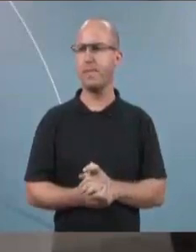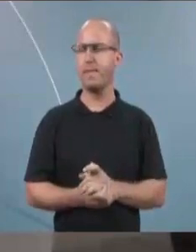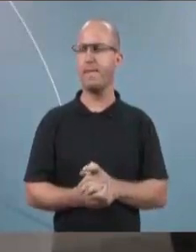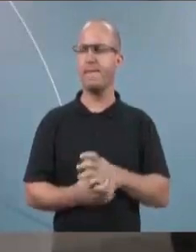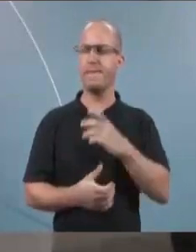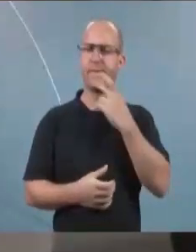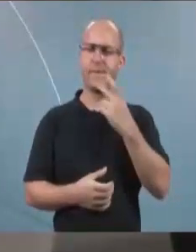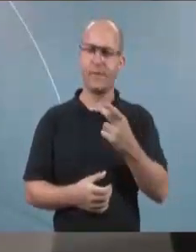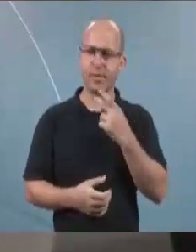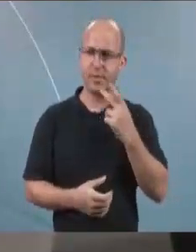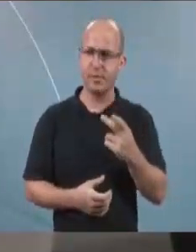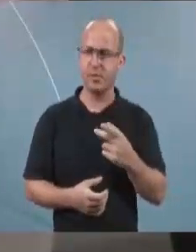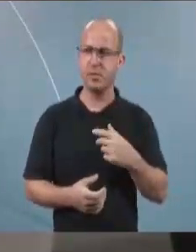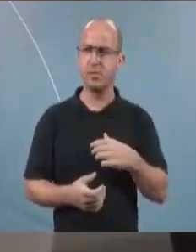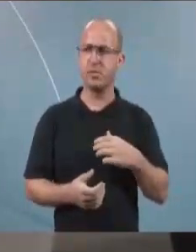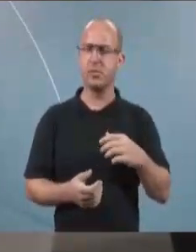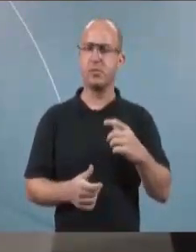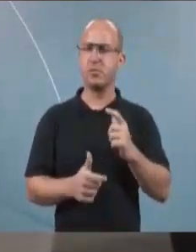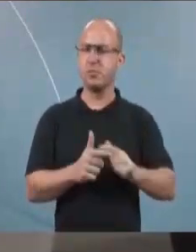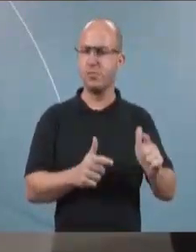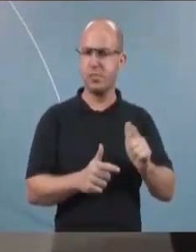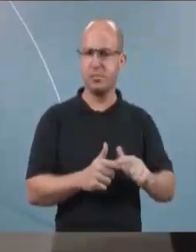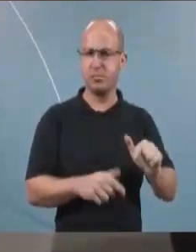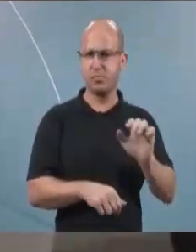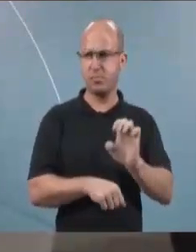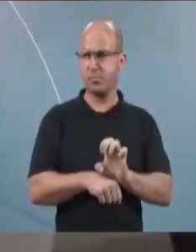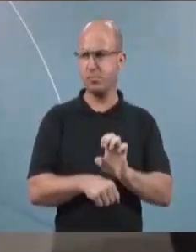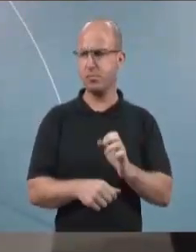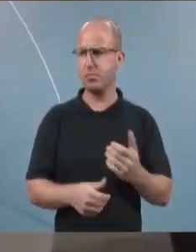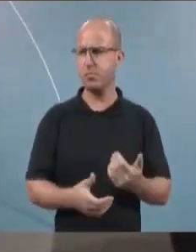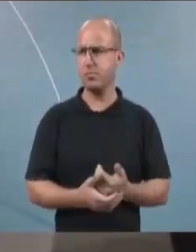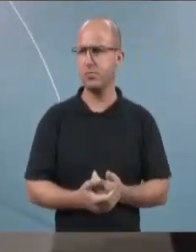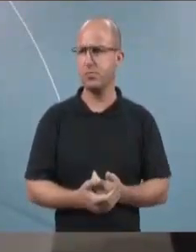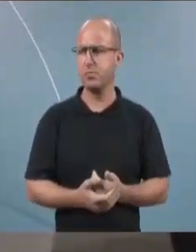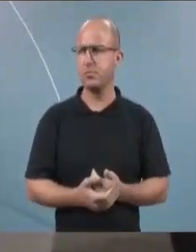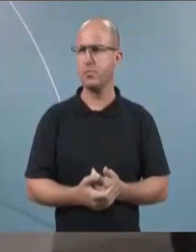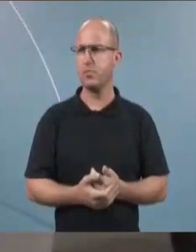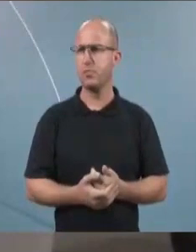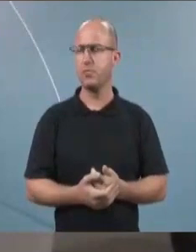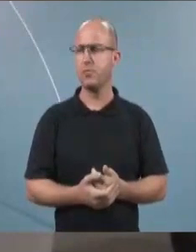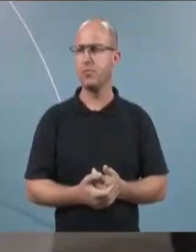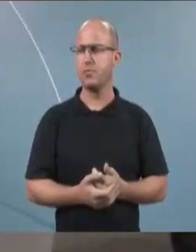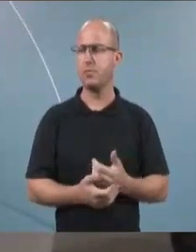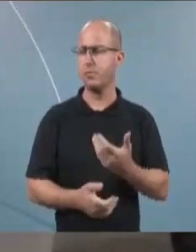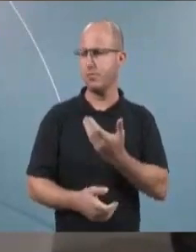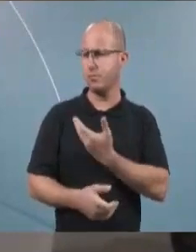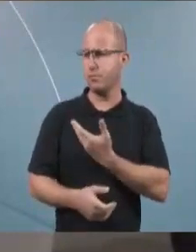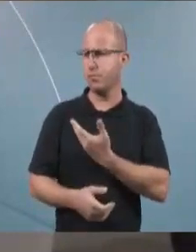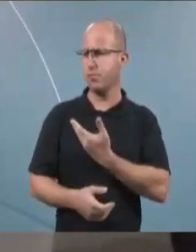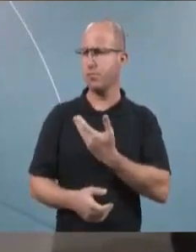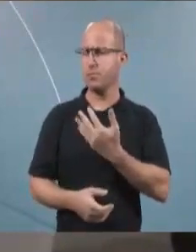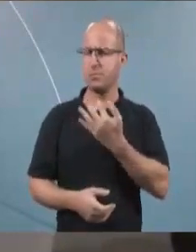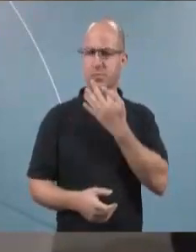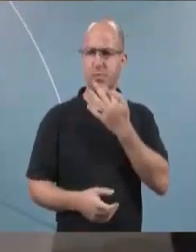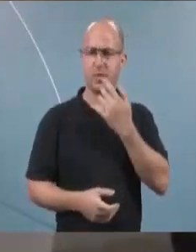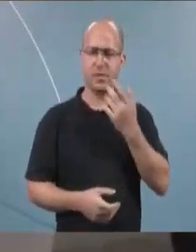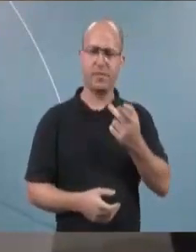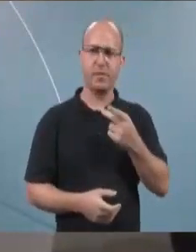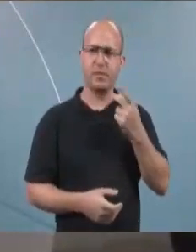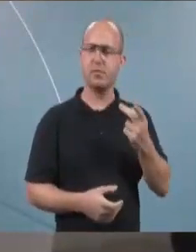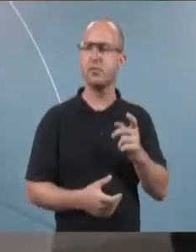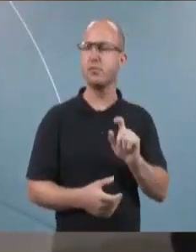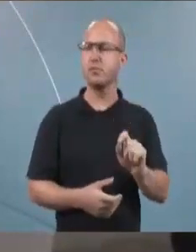dizer alguma coisa sobre as misérias do Estado senhor presidente o meu amig tem